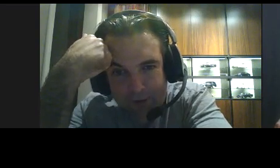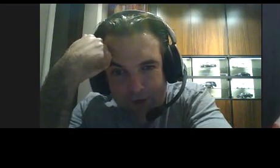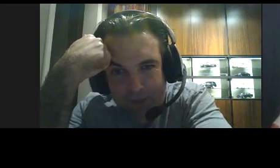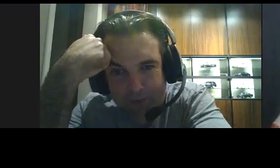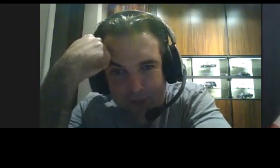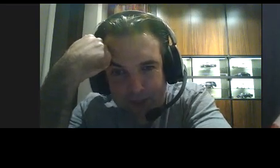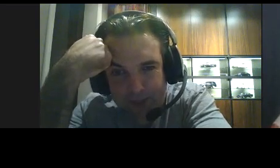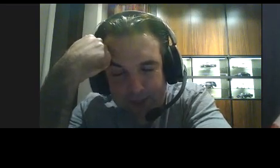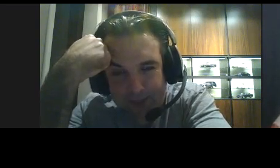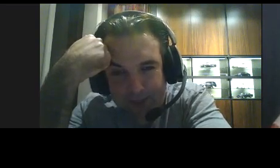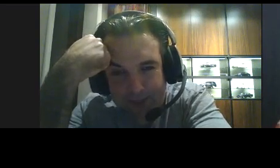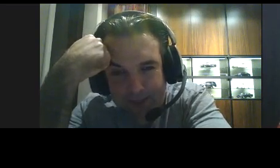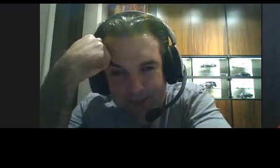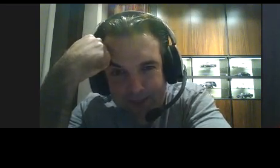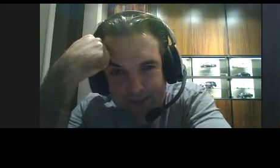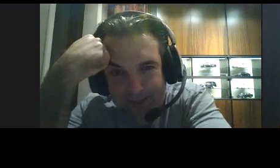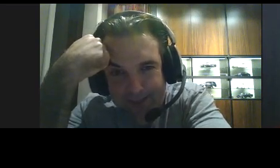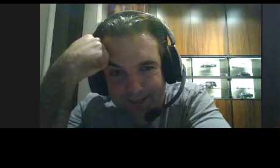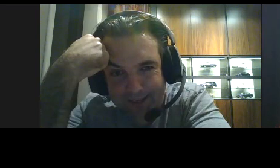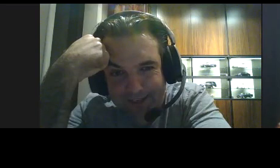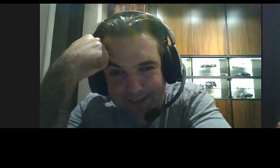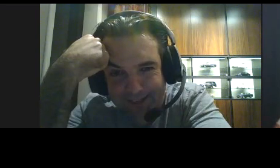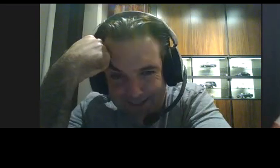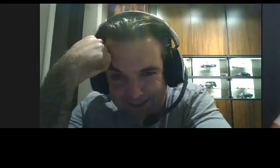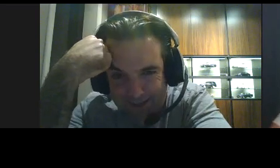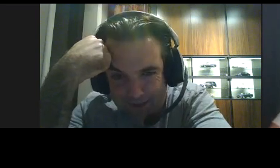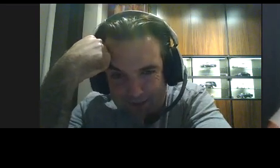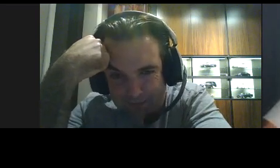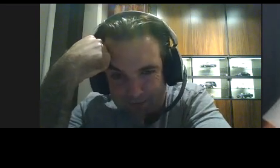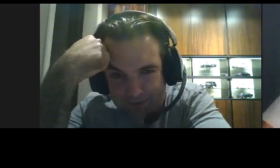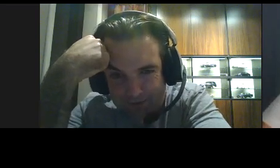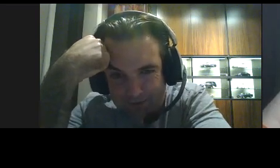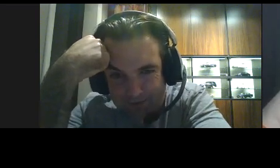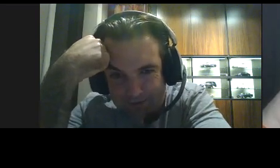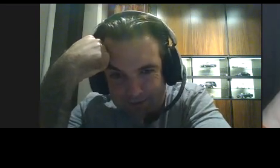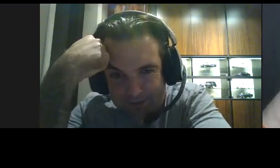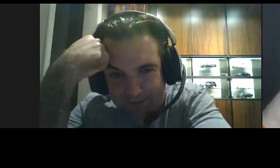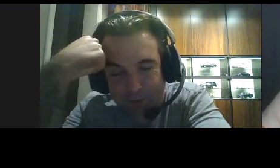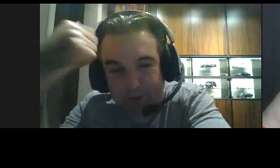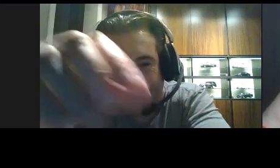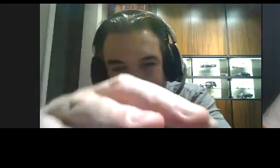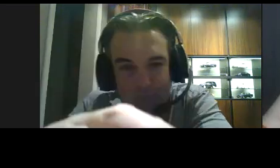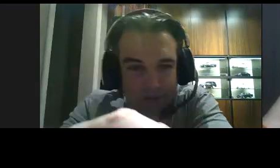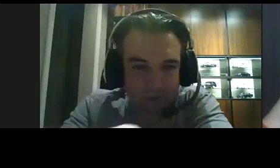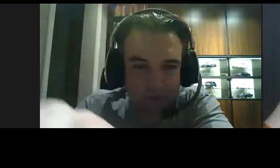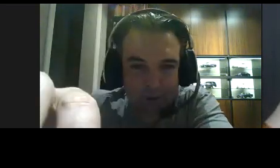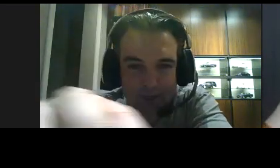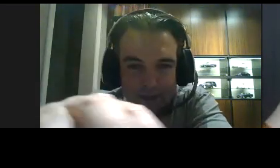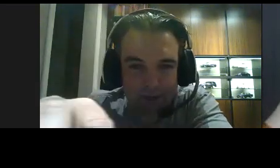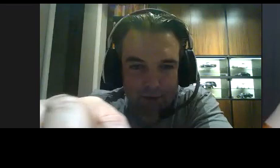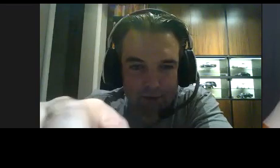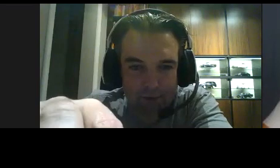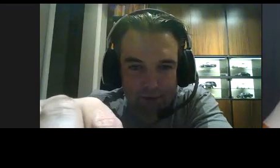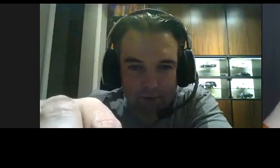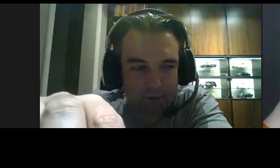Pá, só na pirâmide. Claro. De alguma forma tem que se sustentar, né? Viu? Depois dá uma filmada